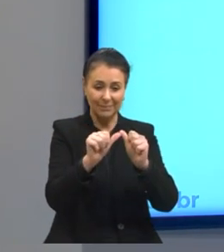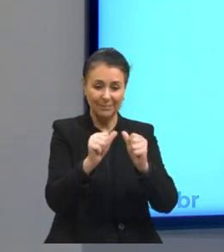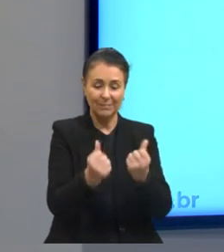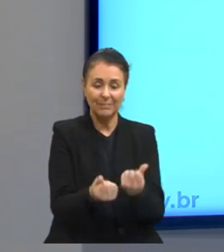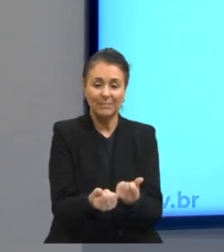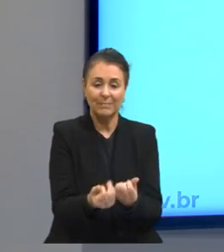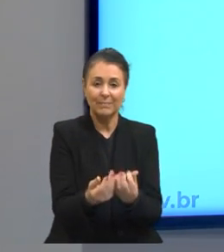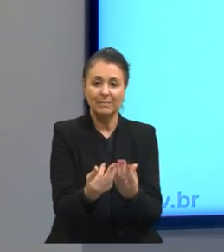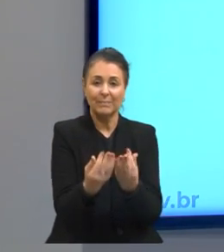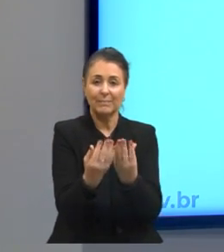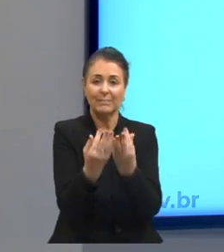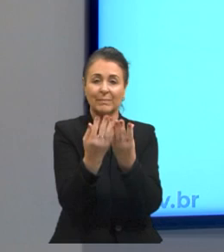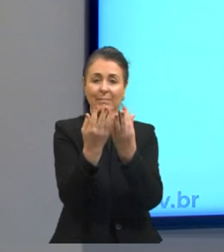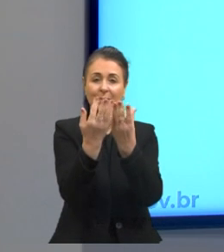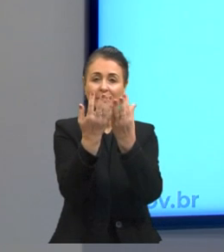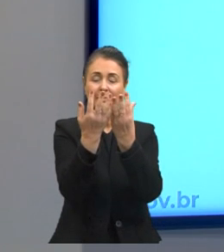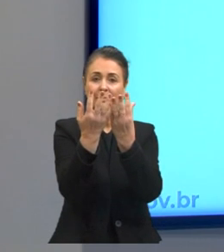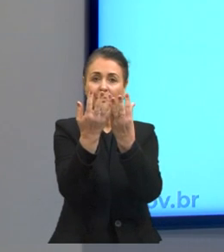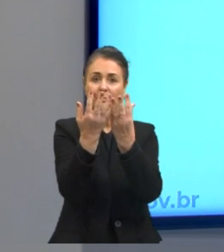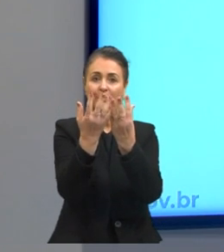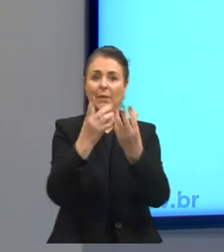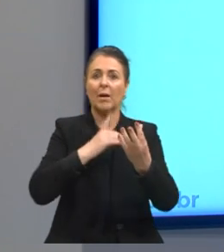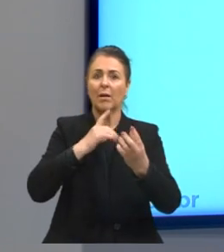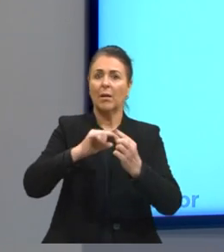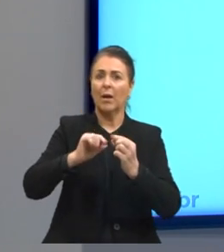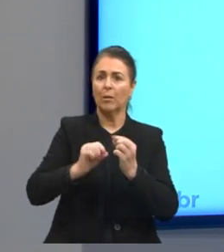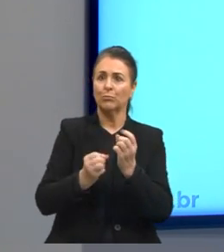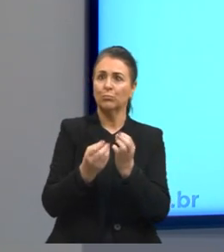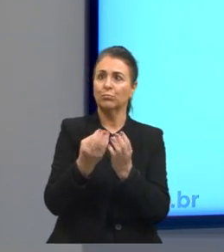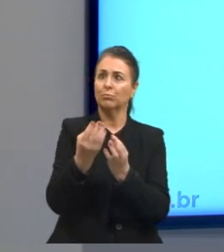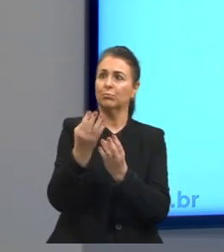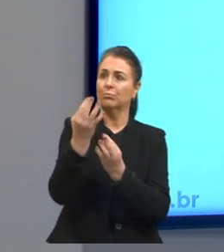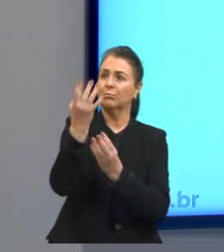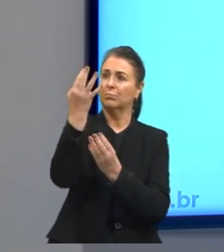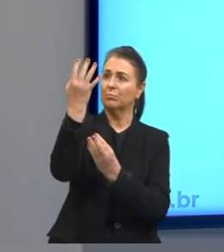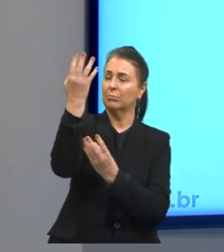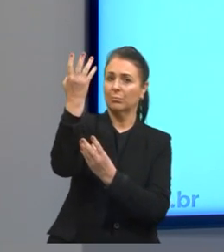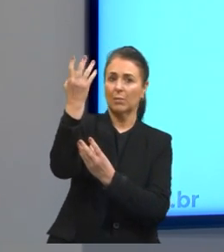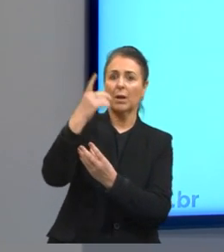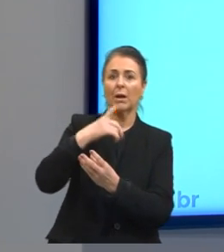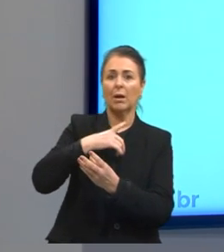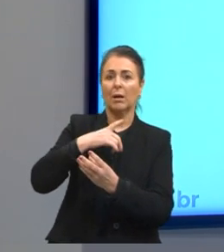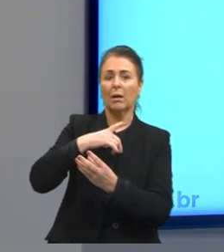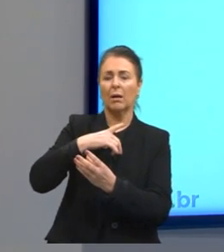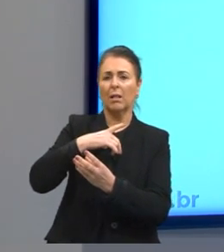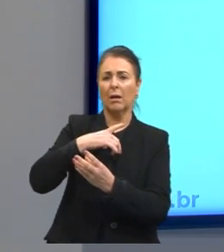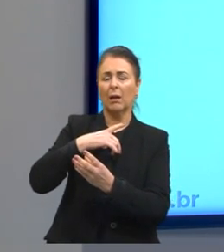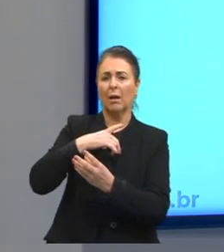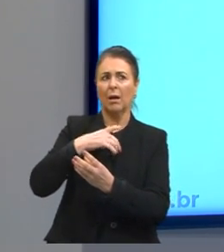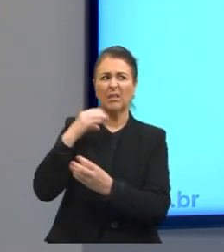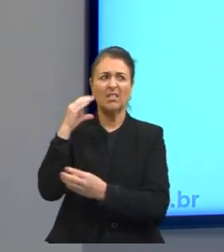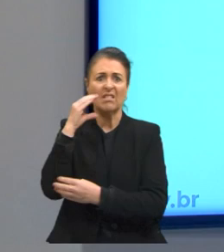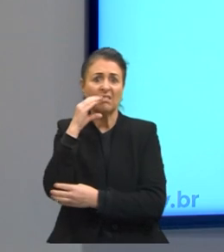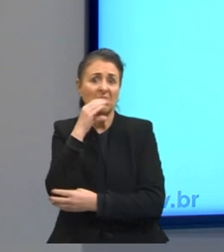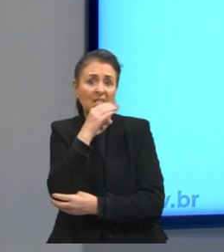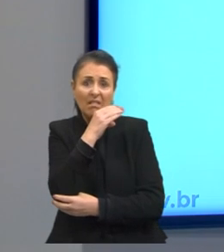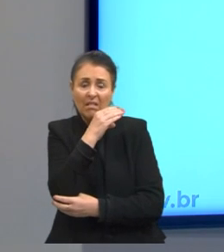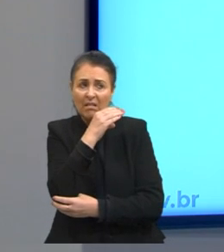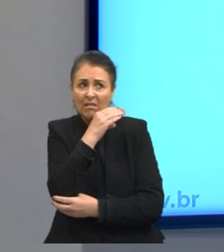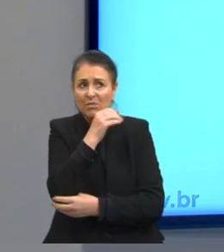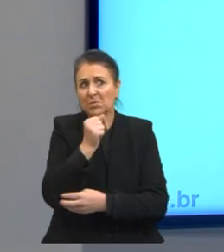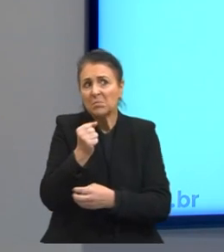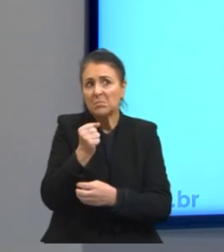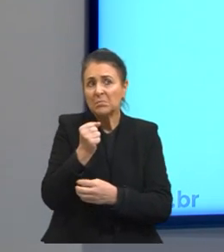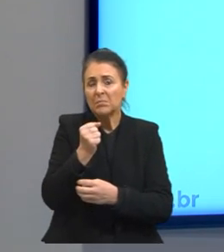posso dizer que essa fogueira, por exemplo, é alta. Posso dizer que ela é quente. Eu posso